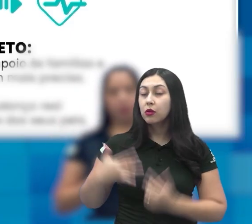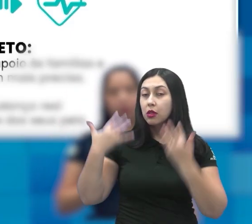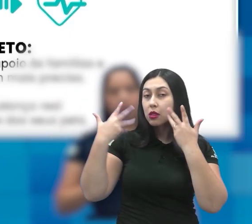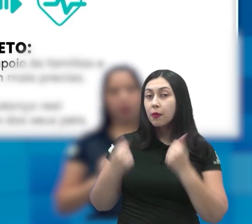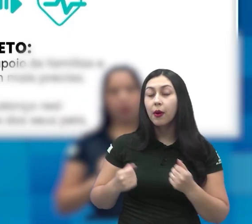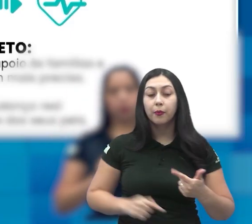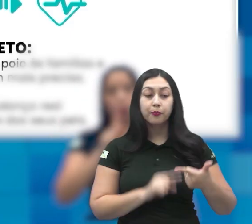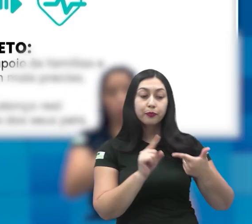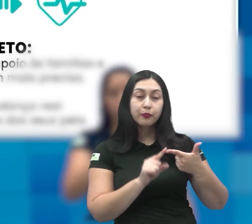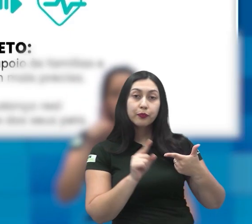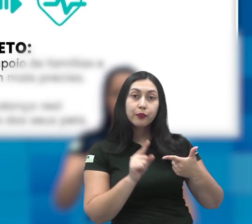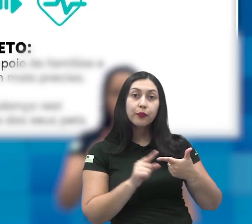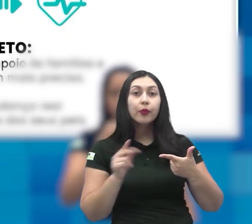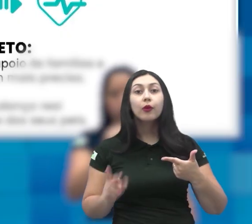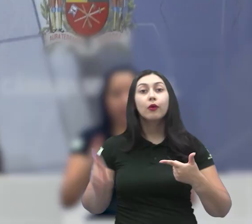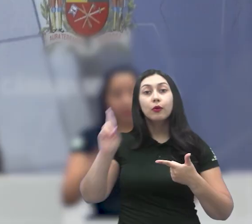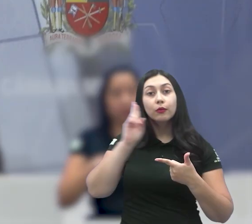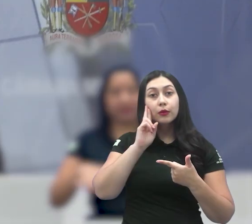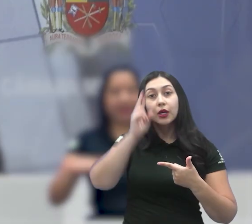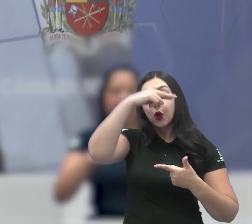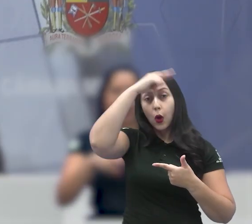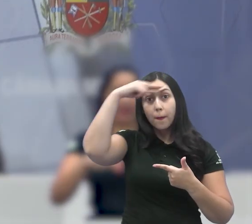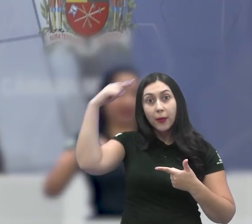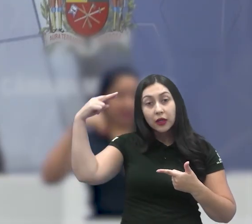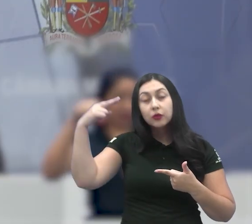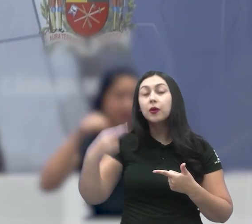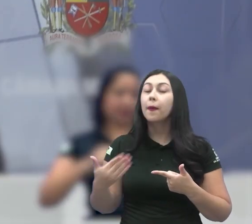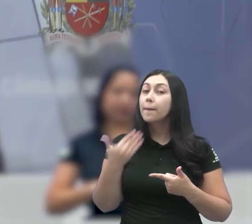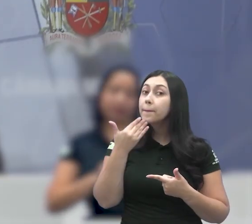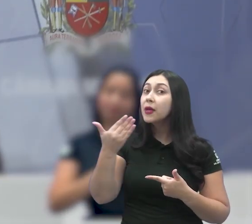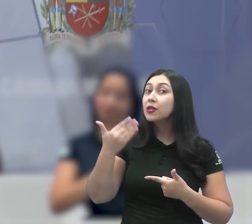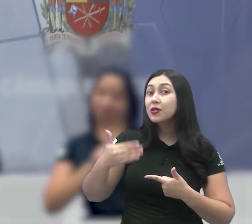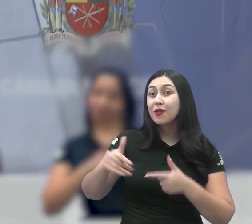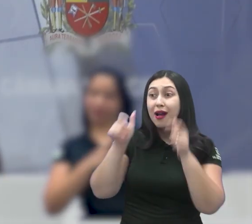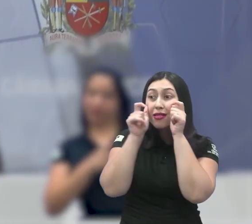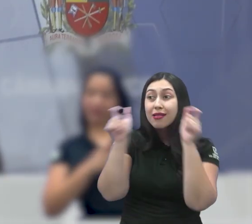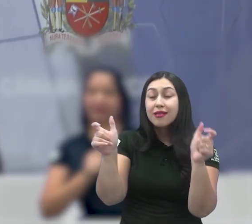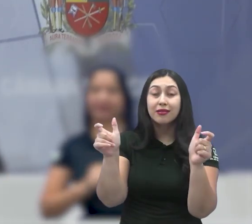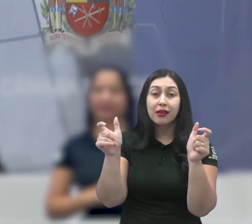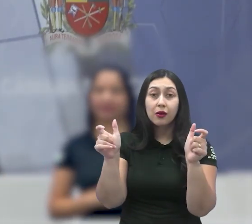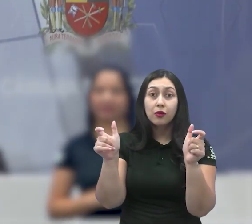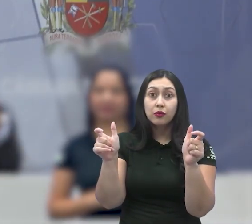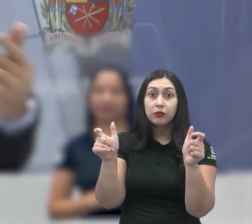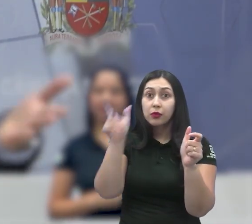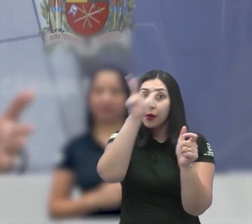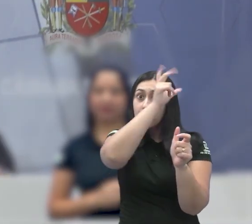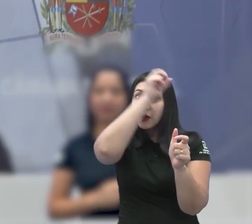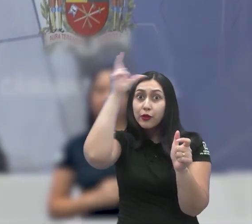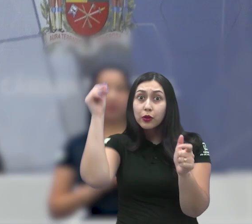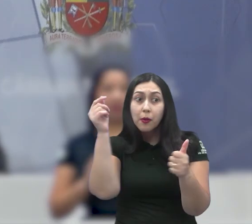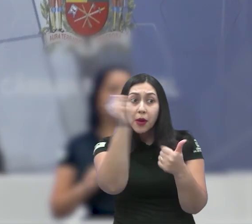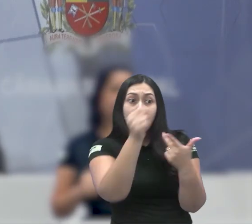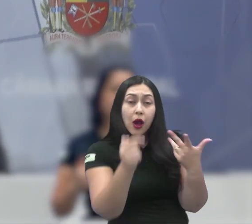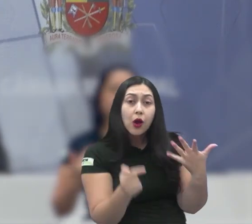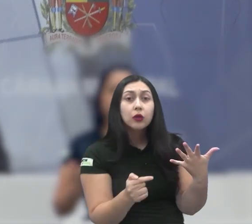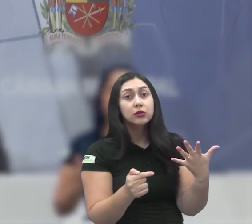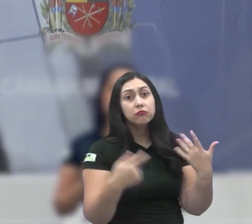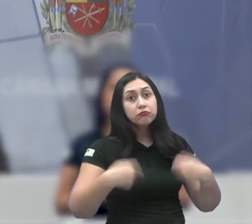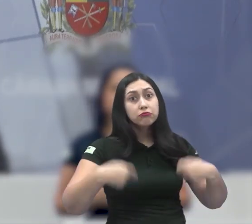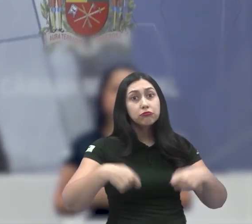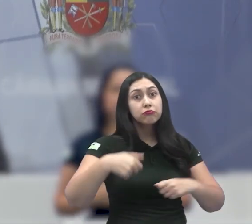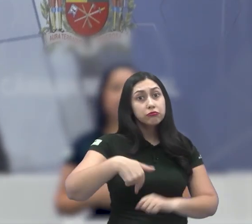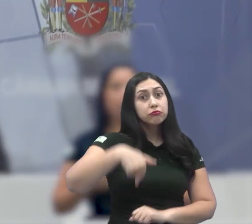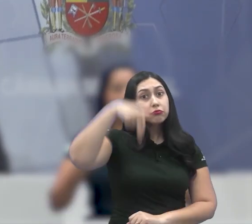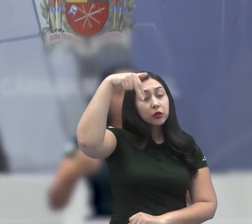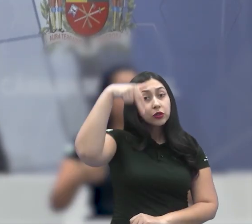e conscientização sobre saúde animal. Outro parlamentar, o vereador Roberto Chagas, cobrou mais atenção do poder público para